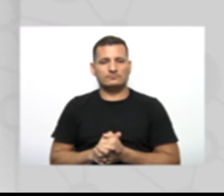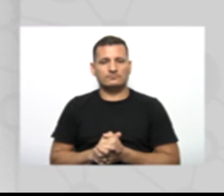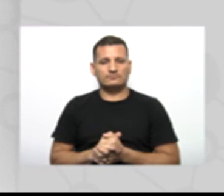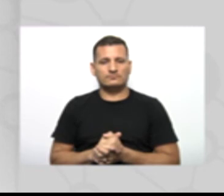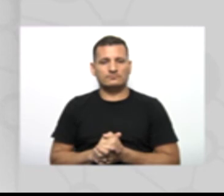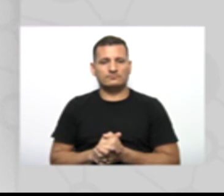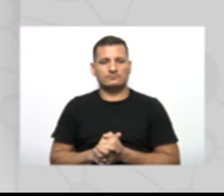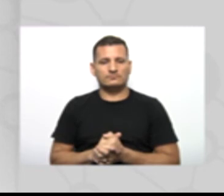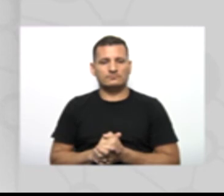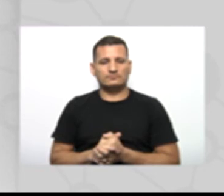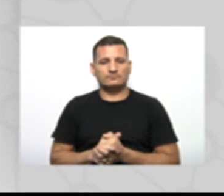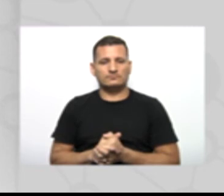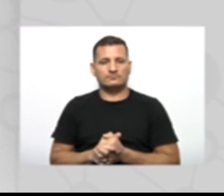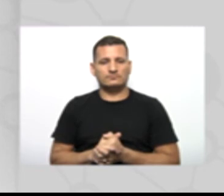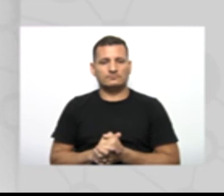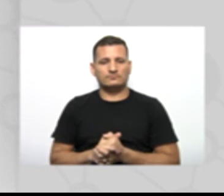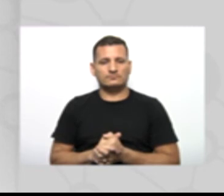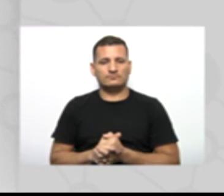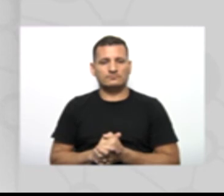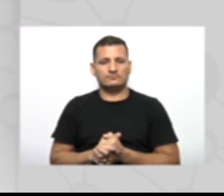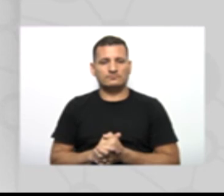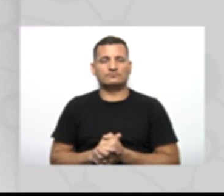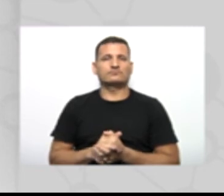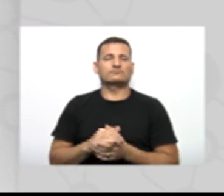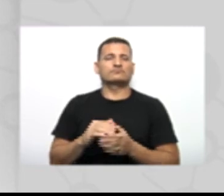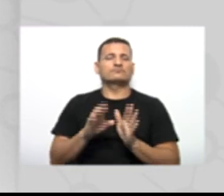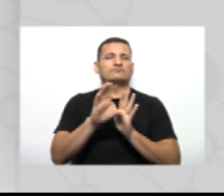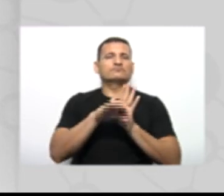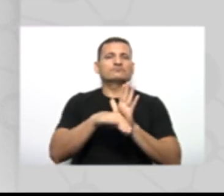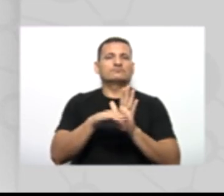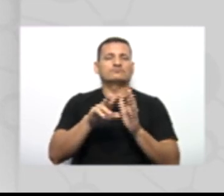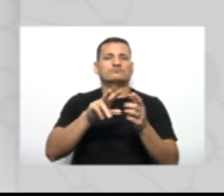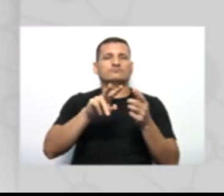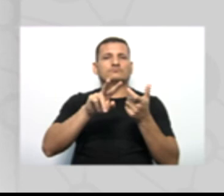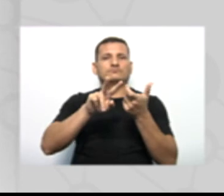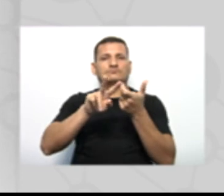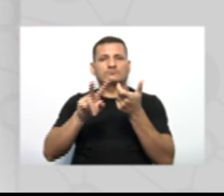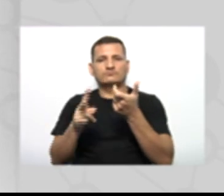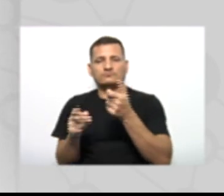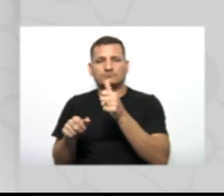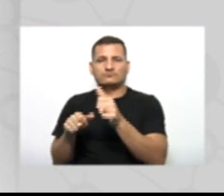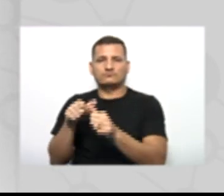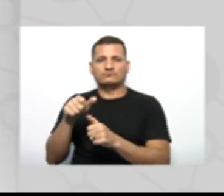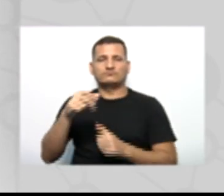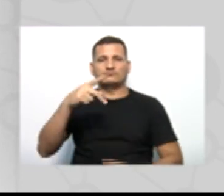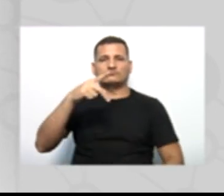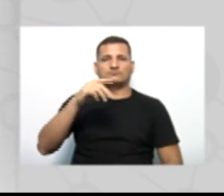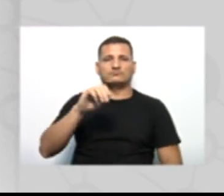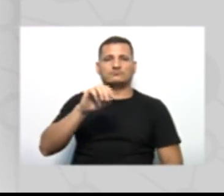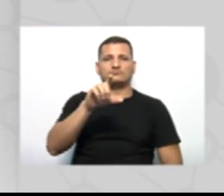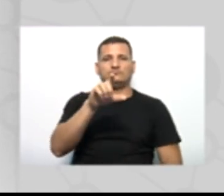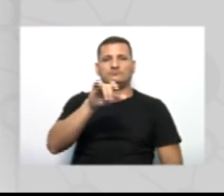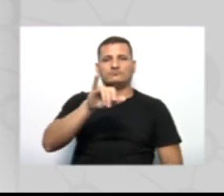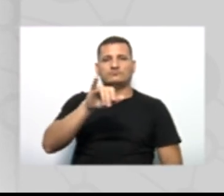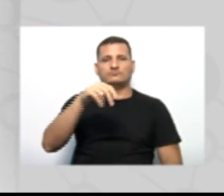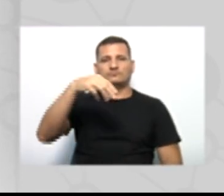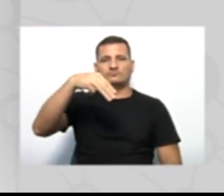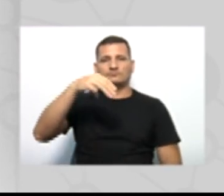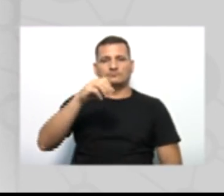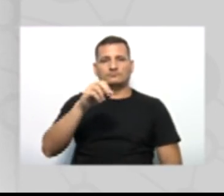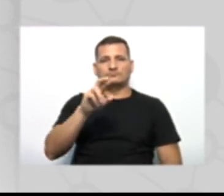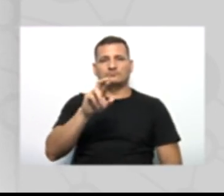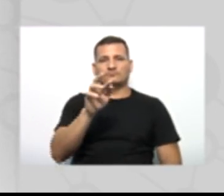estudar, que é o conceito polimorfismo. Como que funciona o polimorfismo? Alguém lembra lá do conceito?